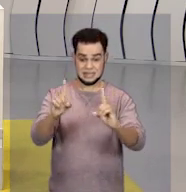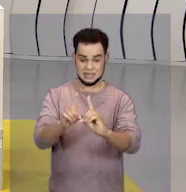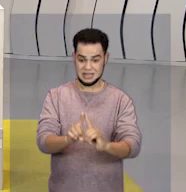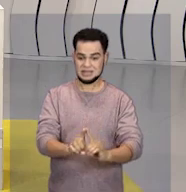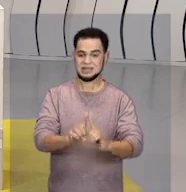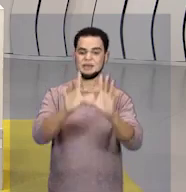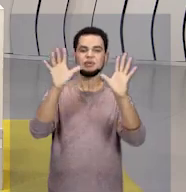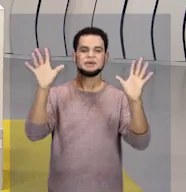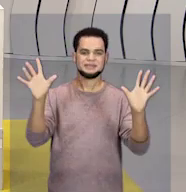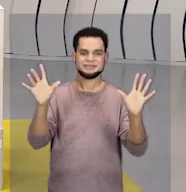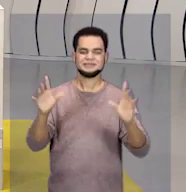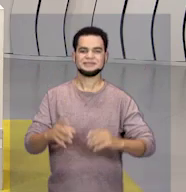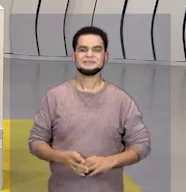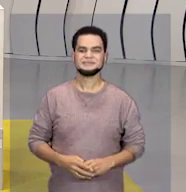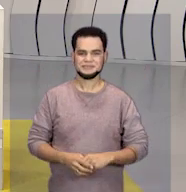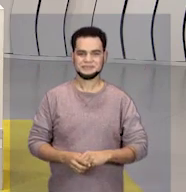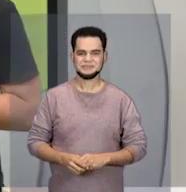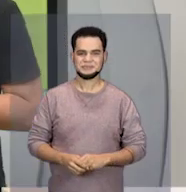A gente não está falando